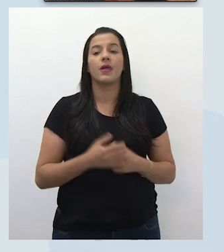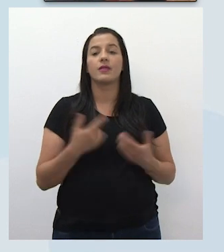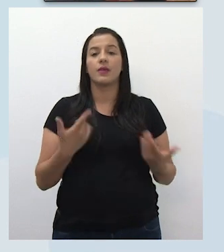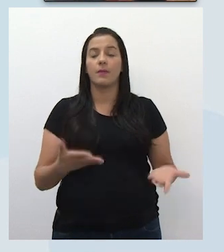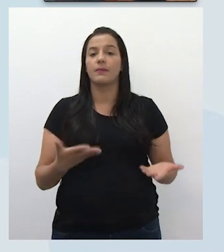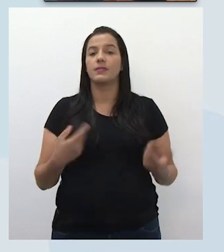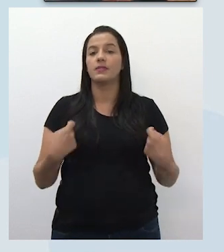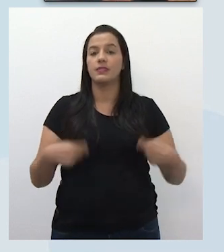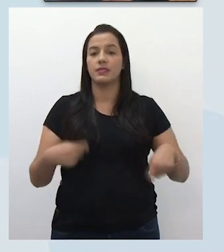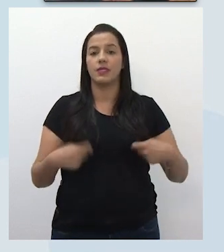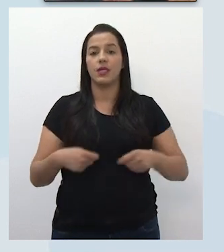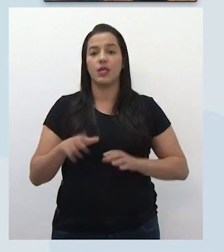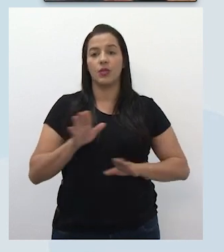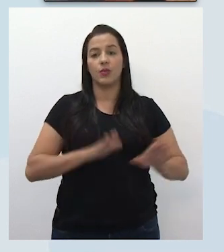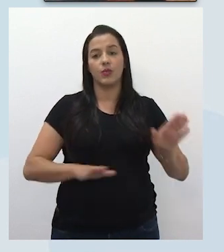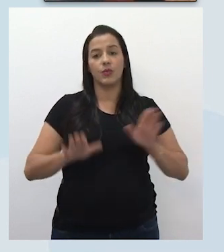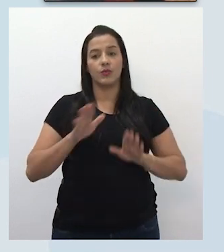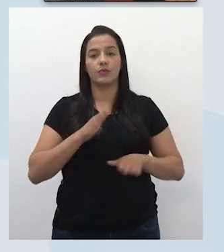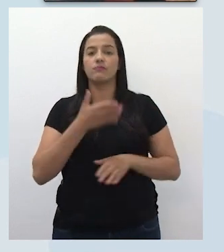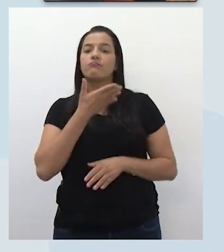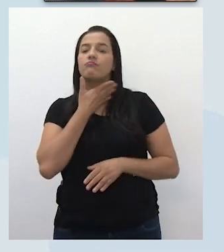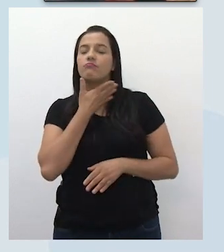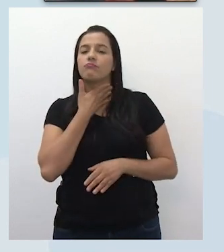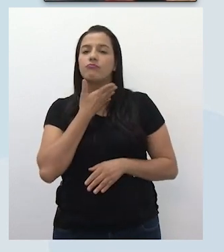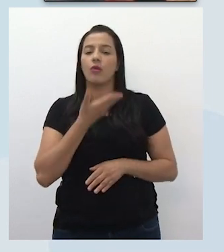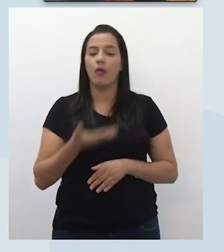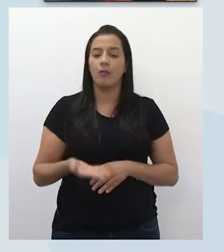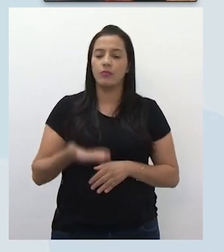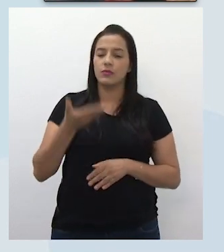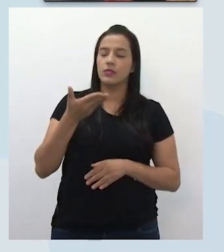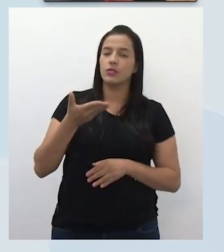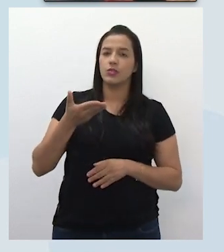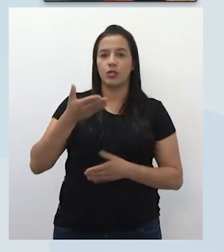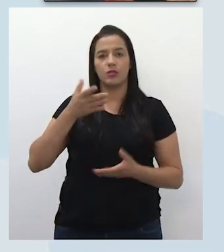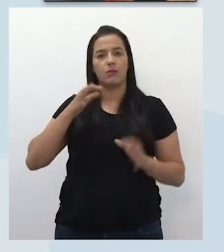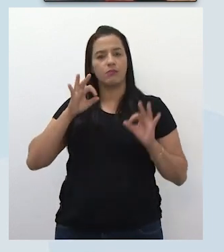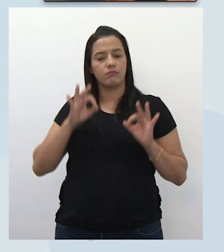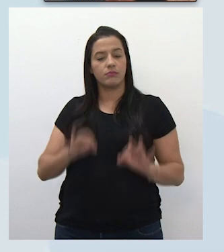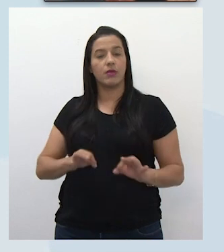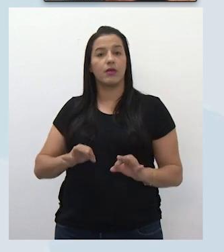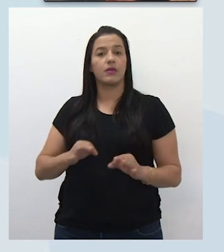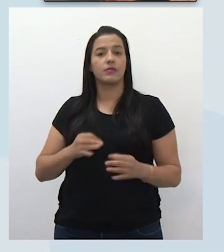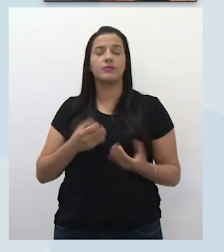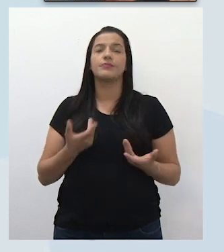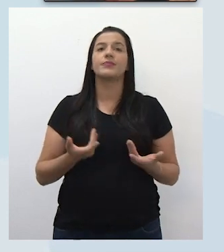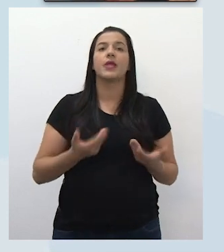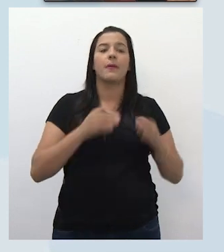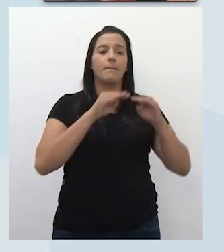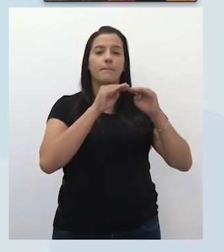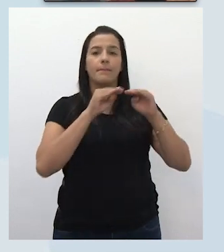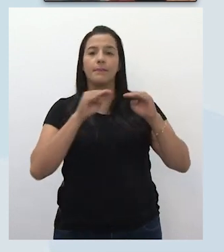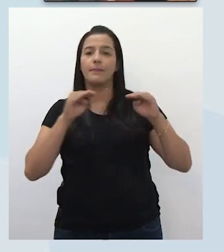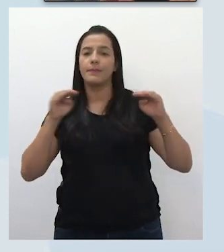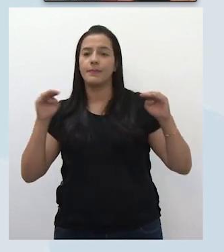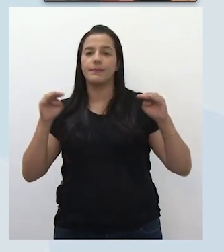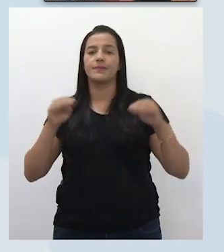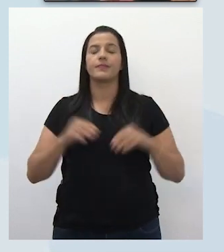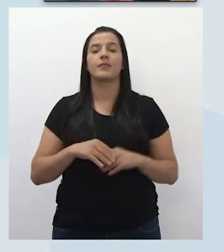tom de voz, que precisa ser cordial, precisa ser confiante, porque nós